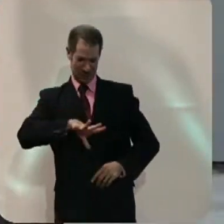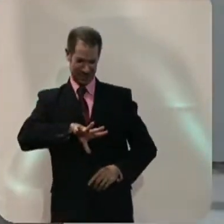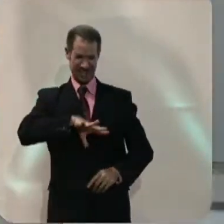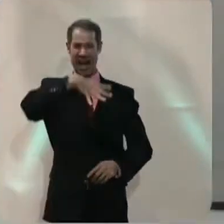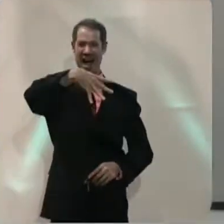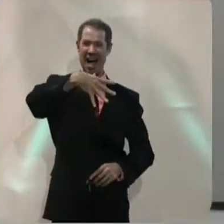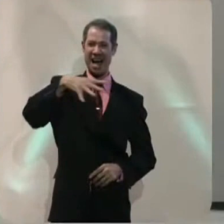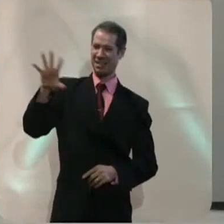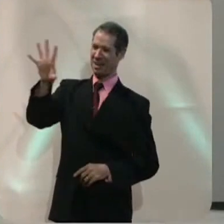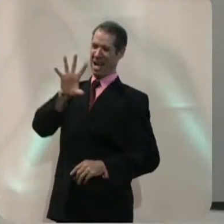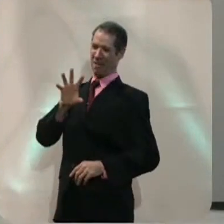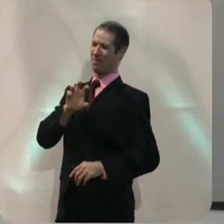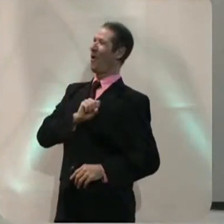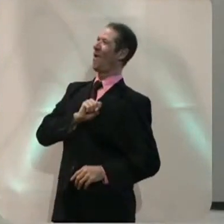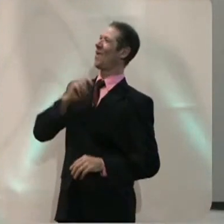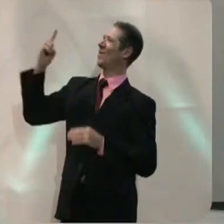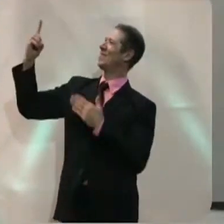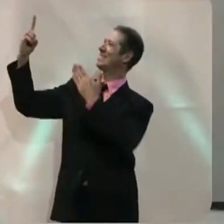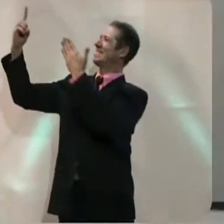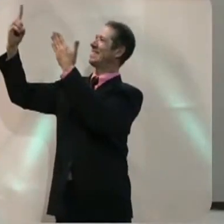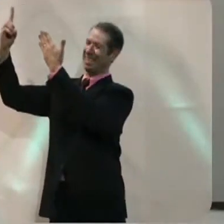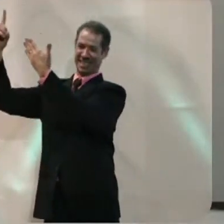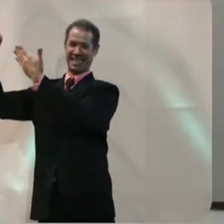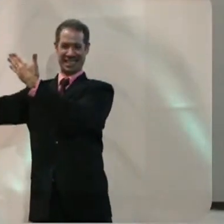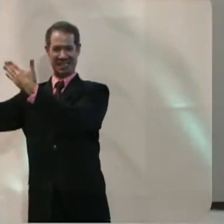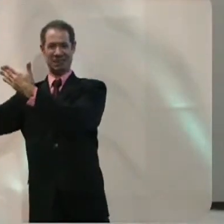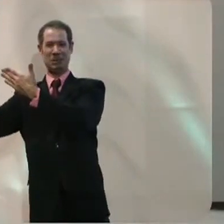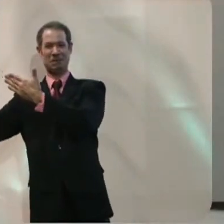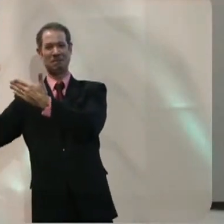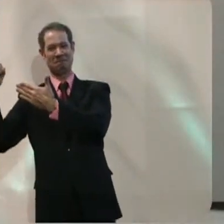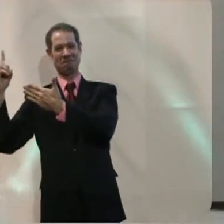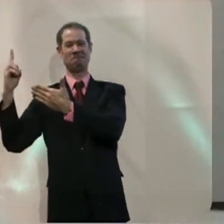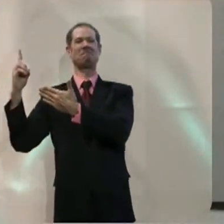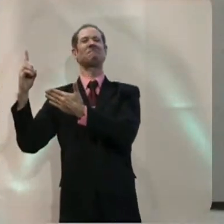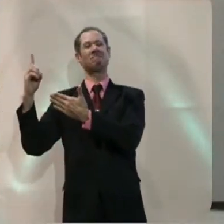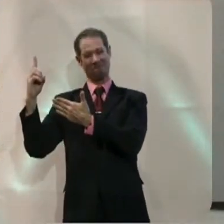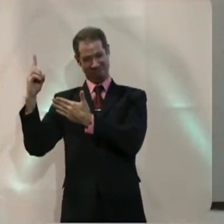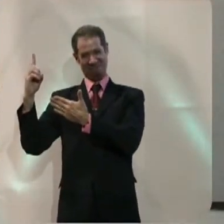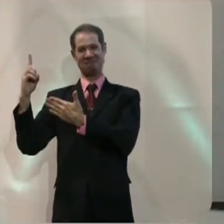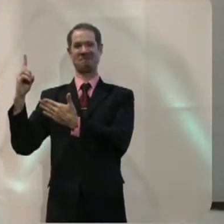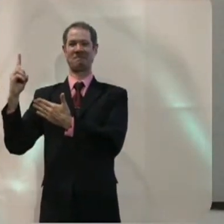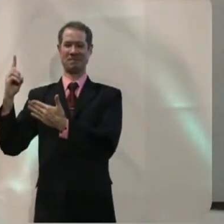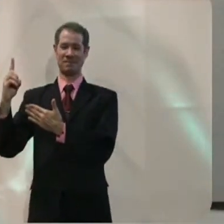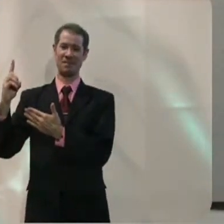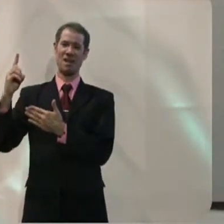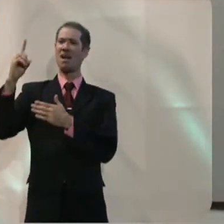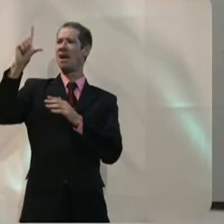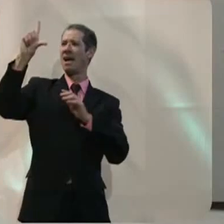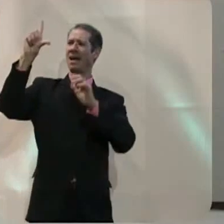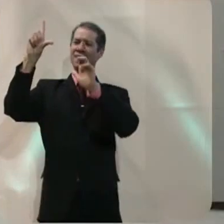infinito, ousado amor de Deus.